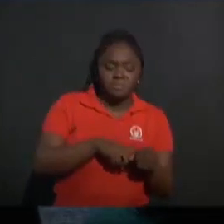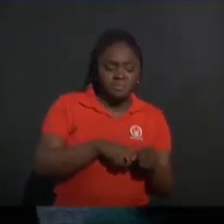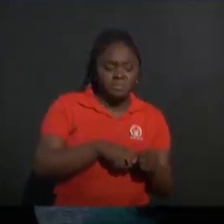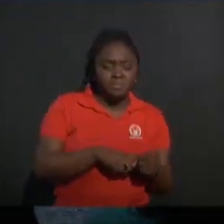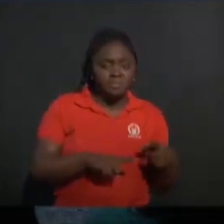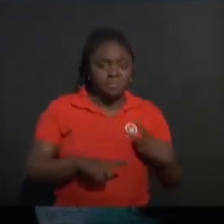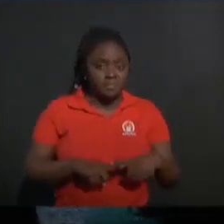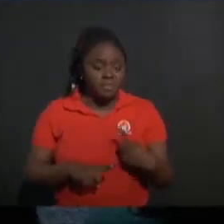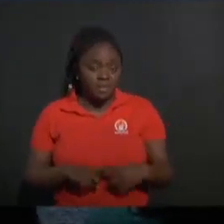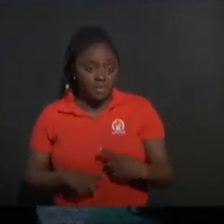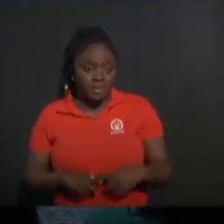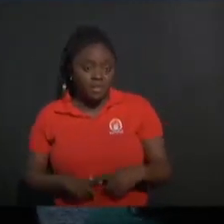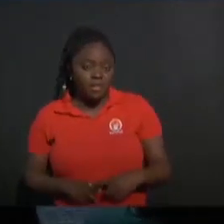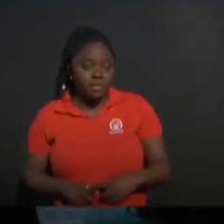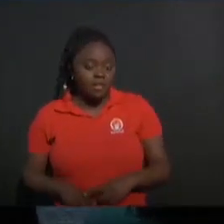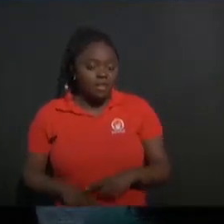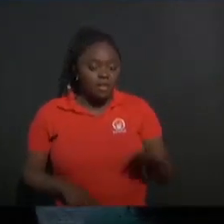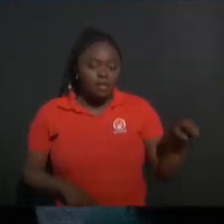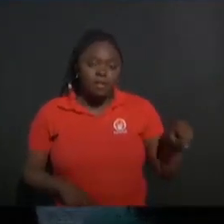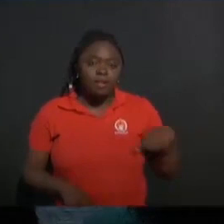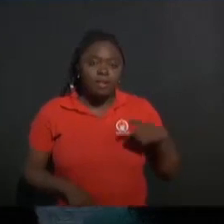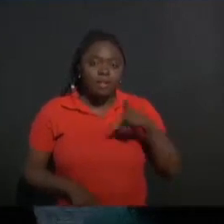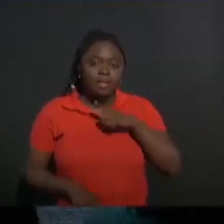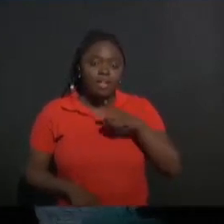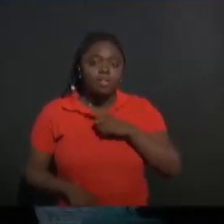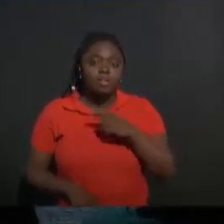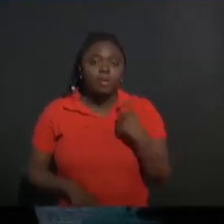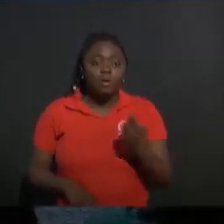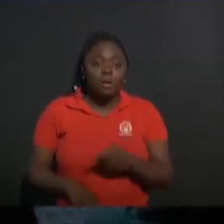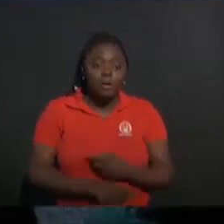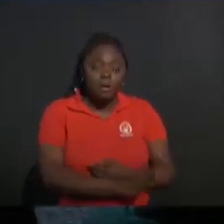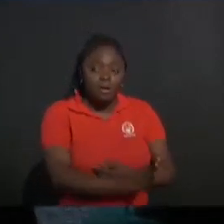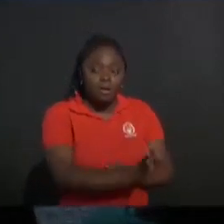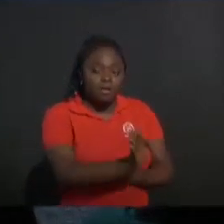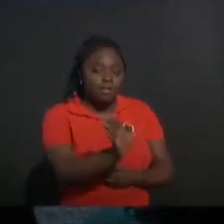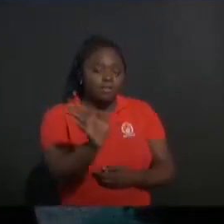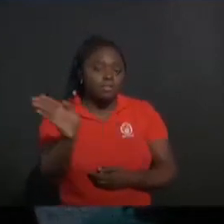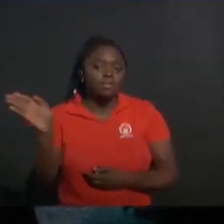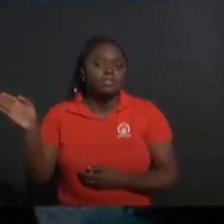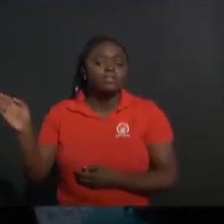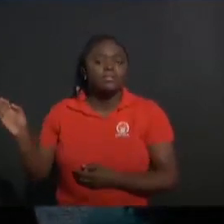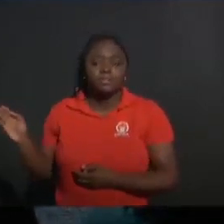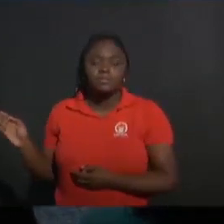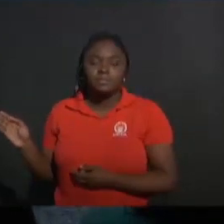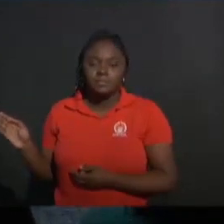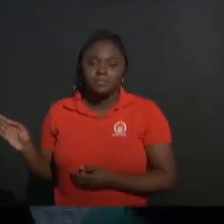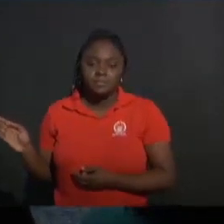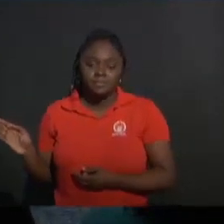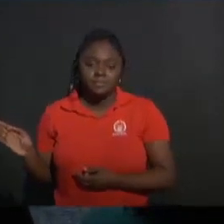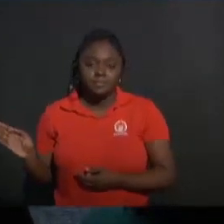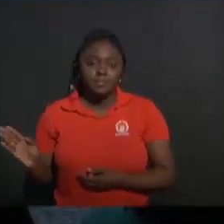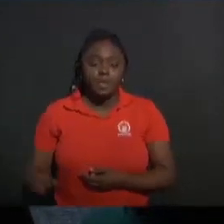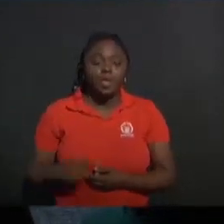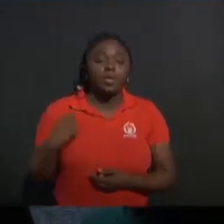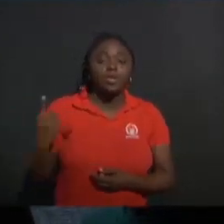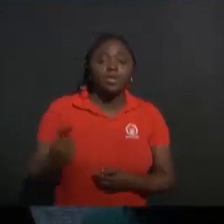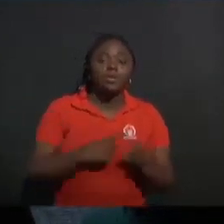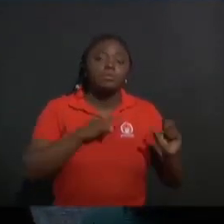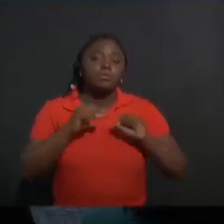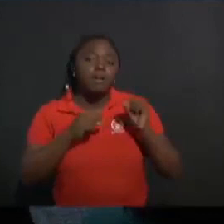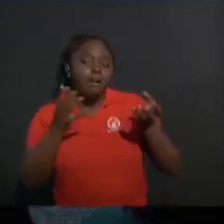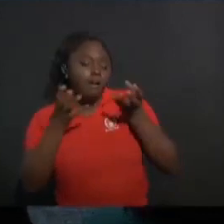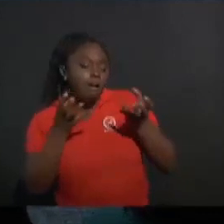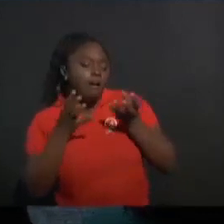Porque tudo que esses caras criam, nós estamos indo na contramão deles. Nós estamos na onda de ser